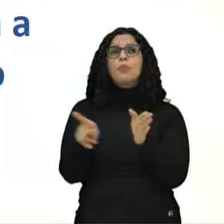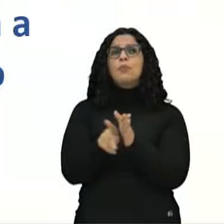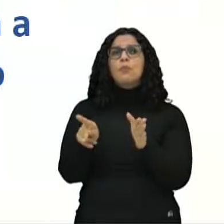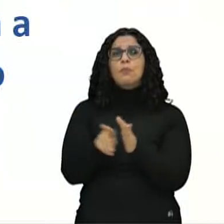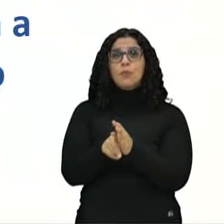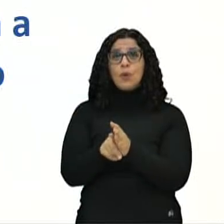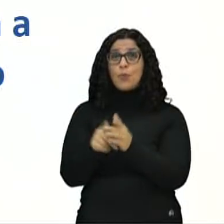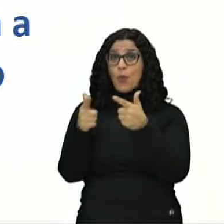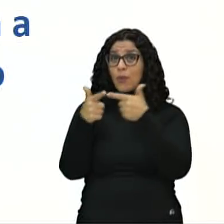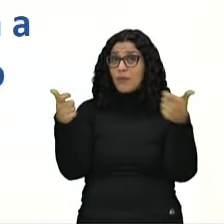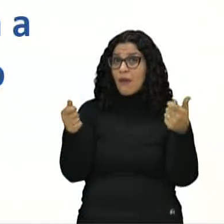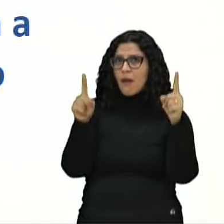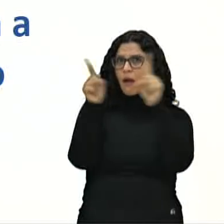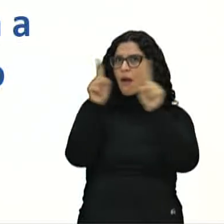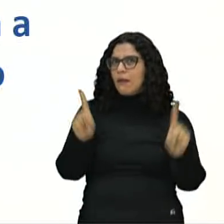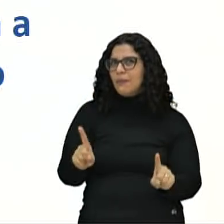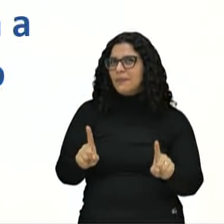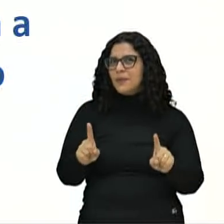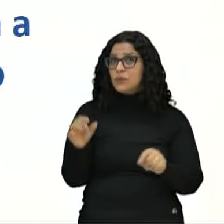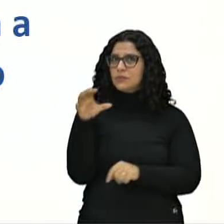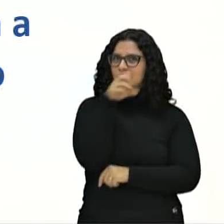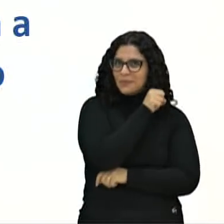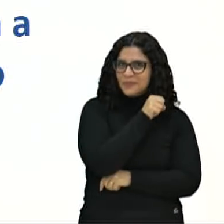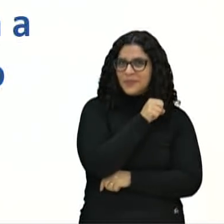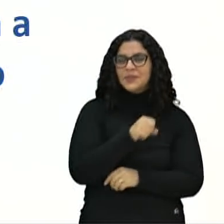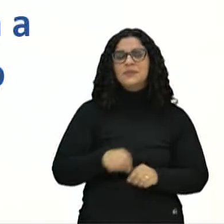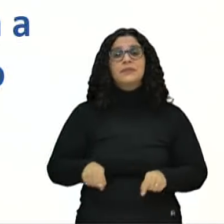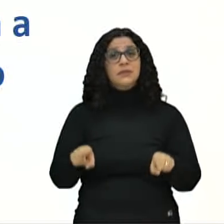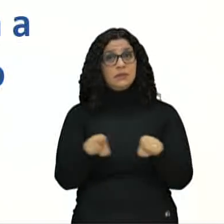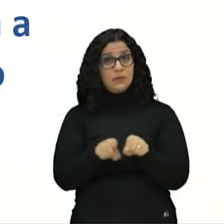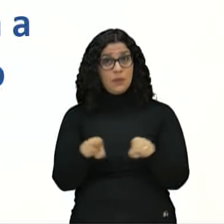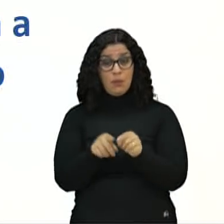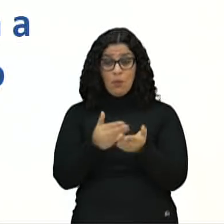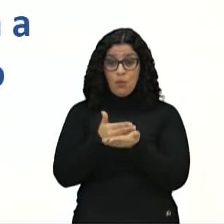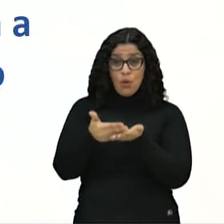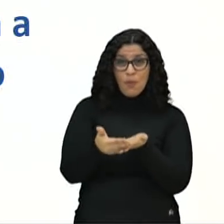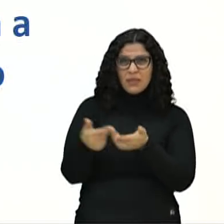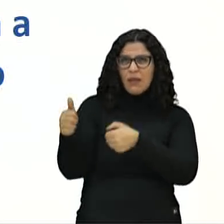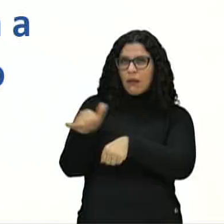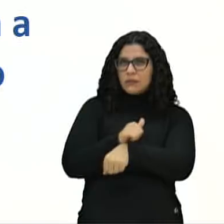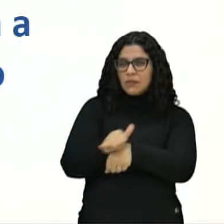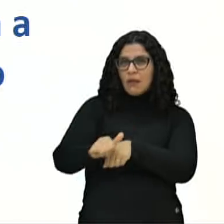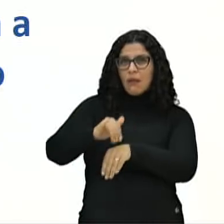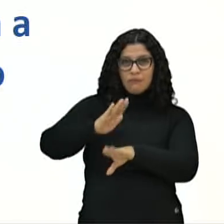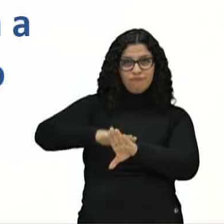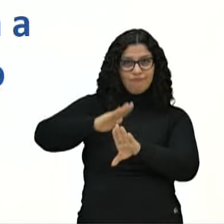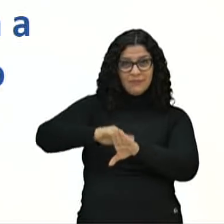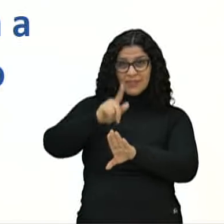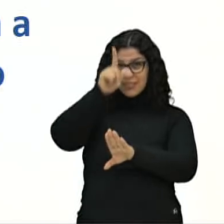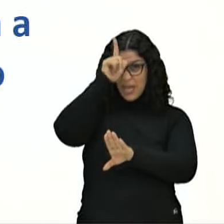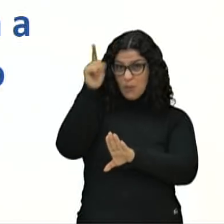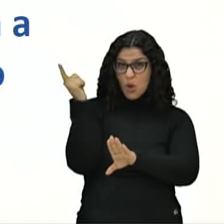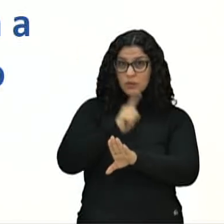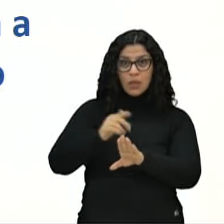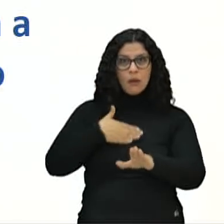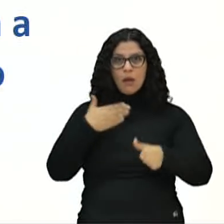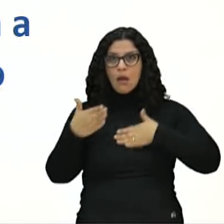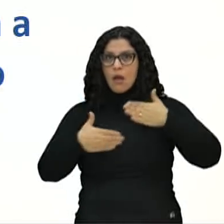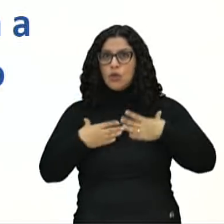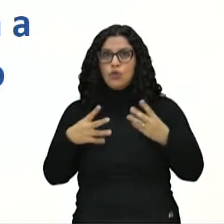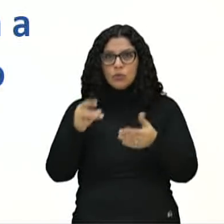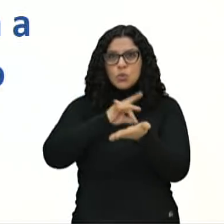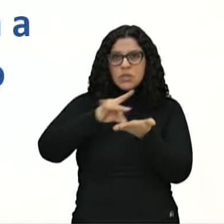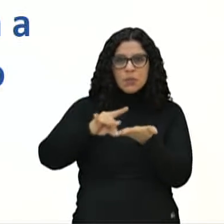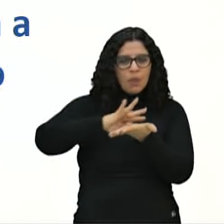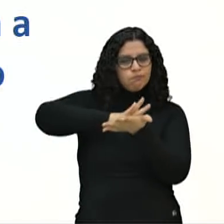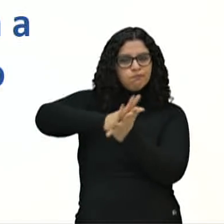como Blitzkrieg, a guerra relâmpago. É a partir dessa tática que a Alemanha surpreendeu os